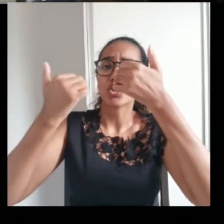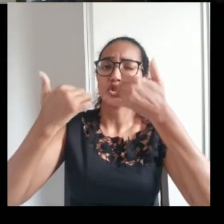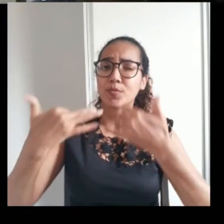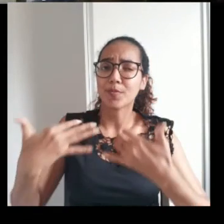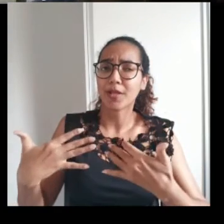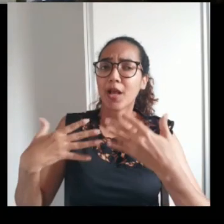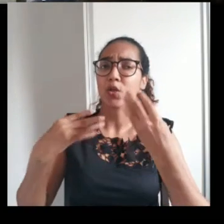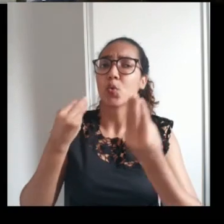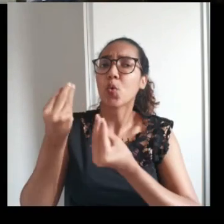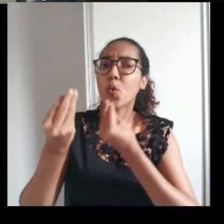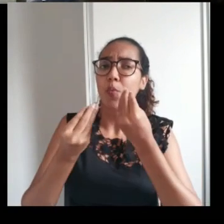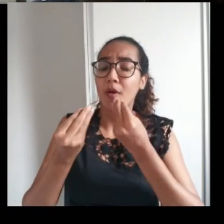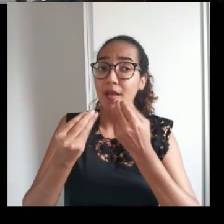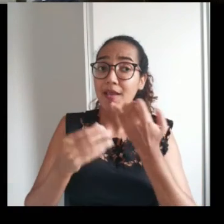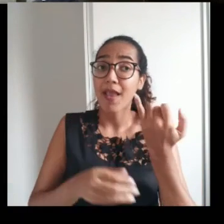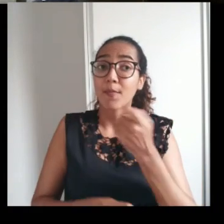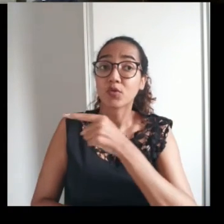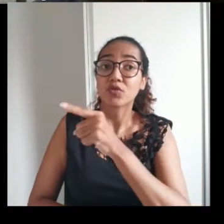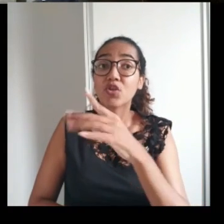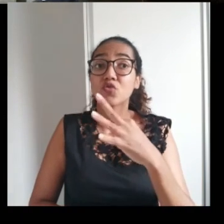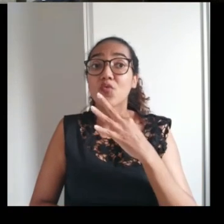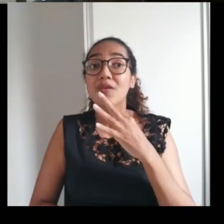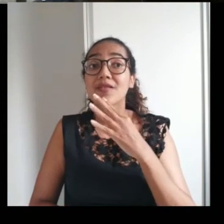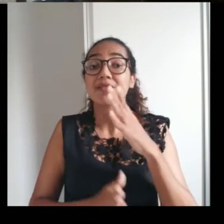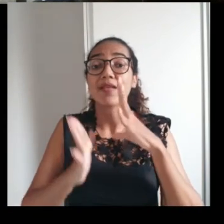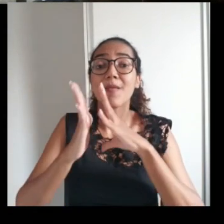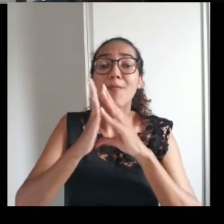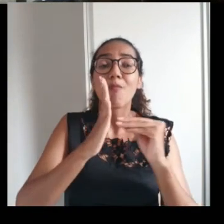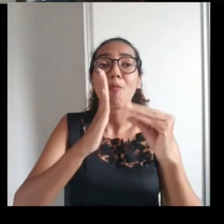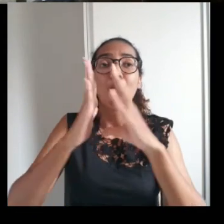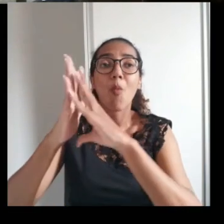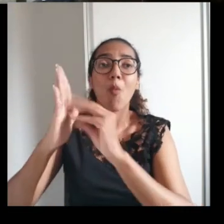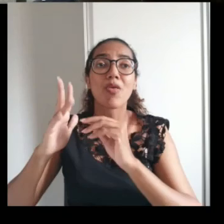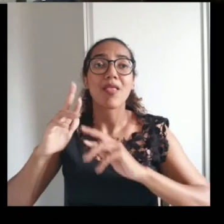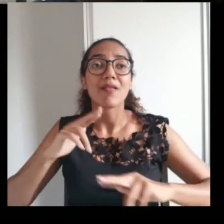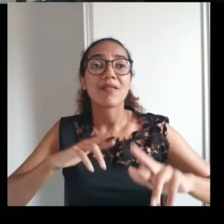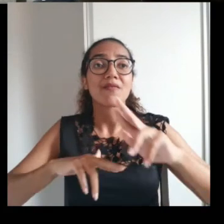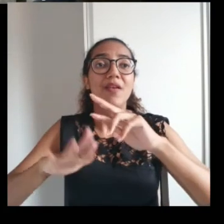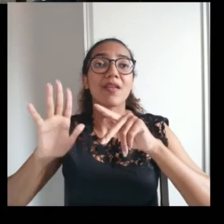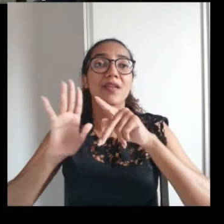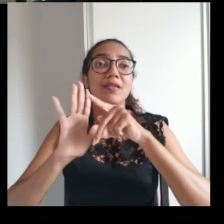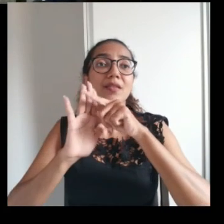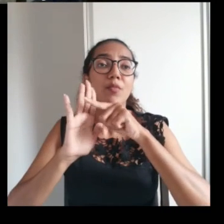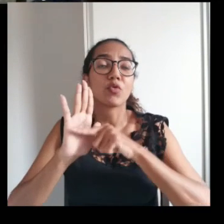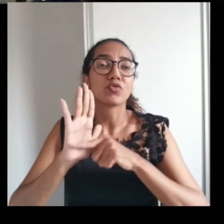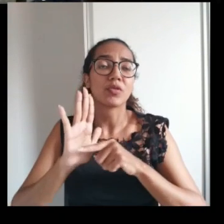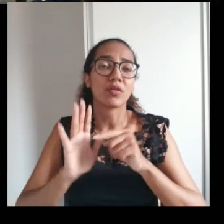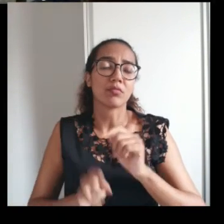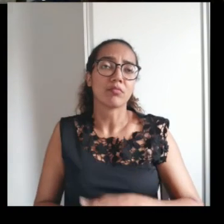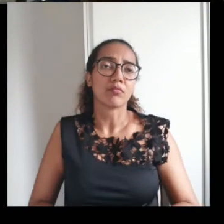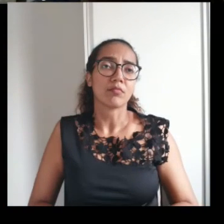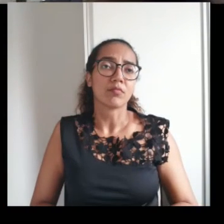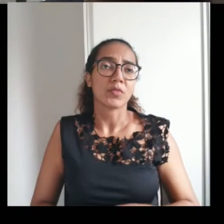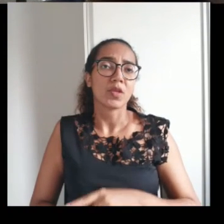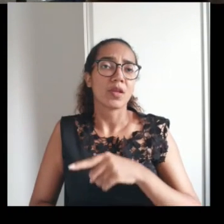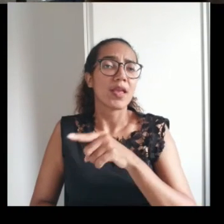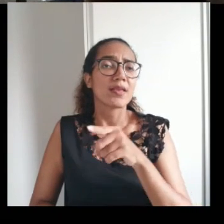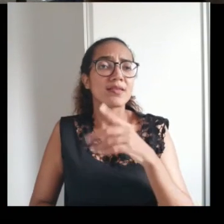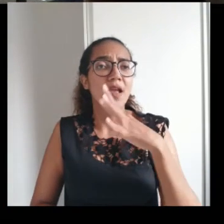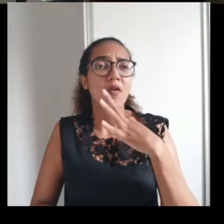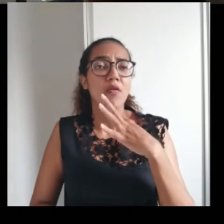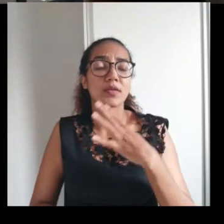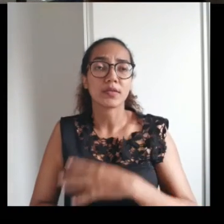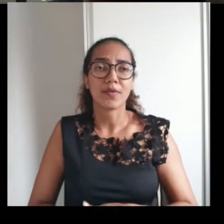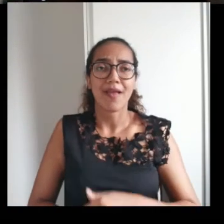de projeto, porque isso acaba tornando um vocabulário comum. Você vai chegar para mim e dizer assim, Vanilson, olha, essa classe aqui